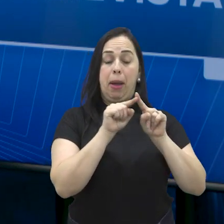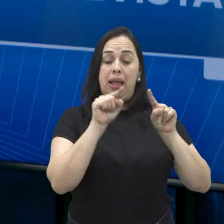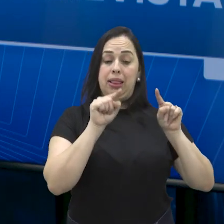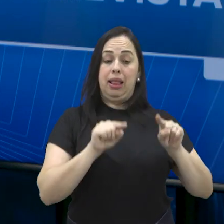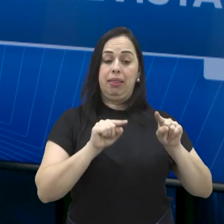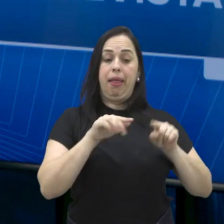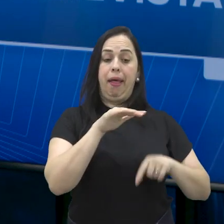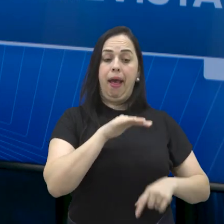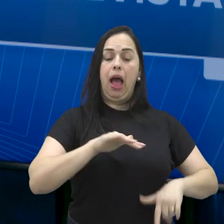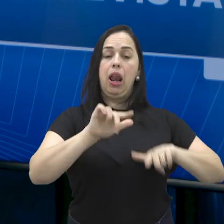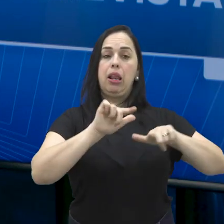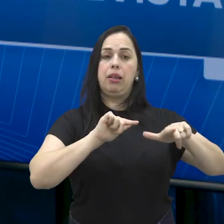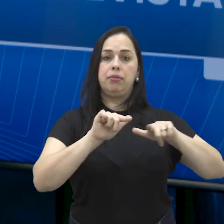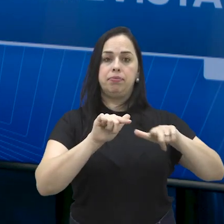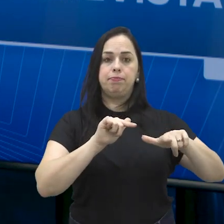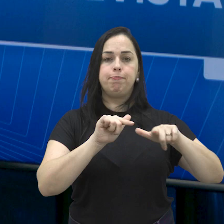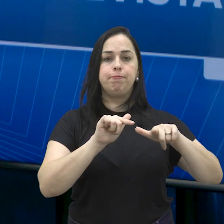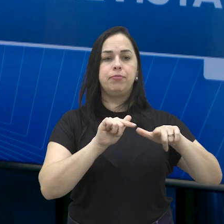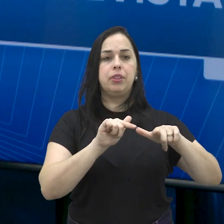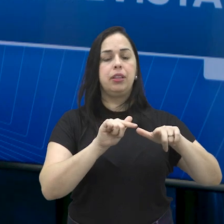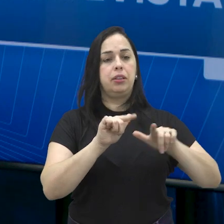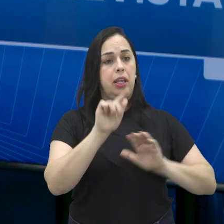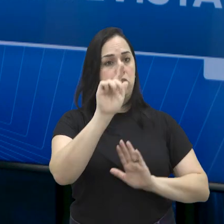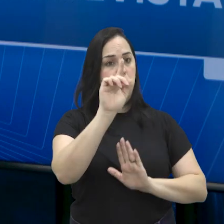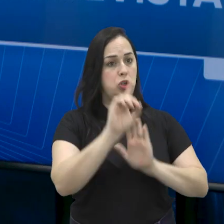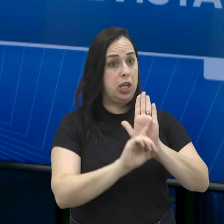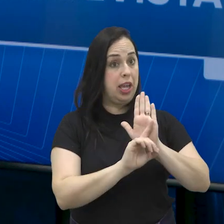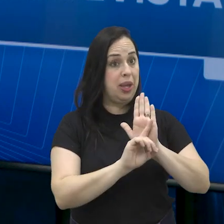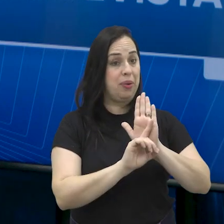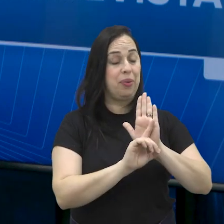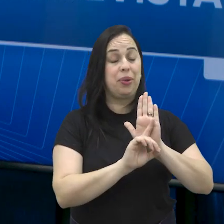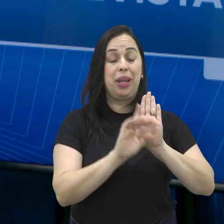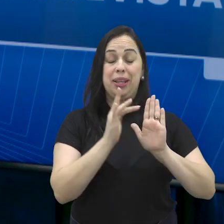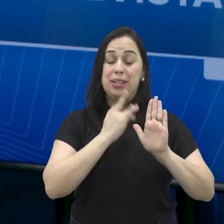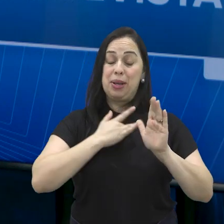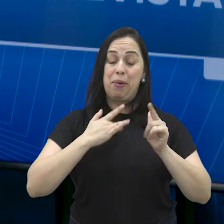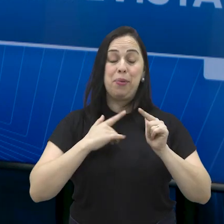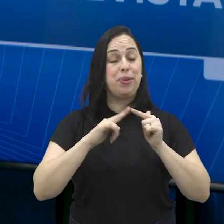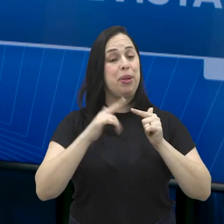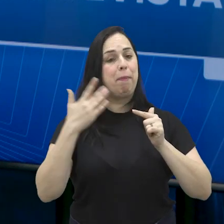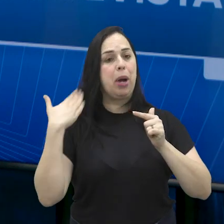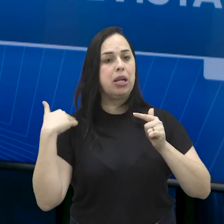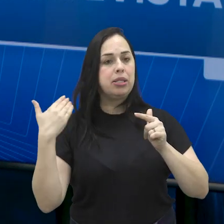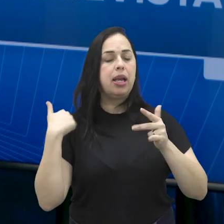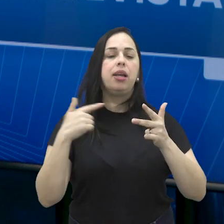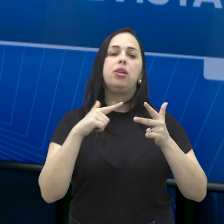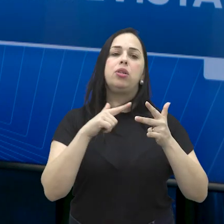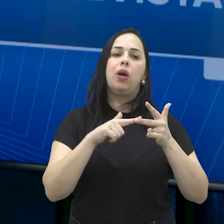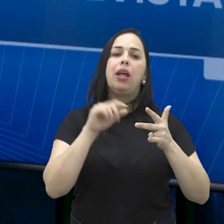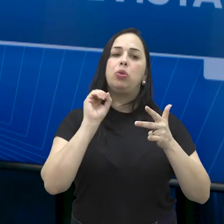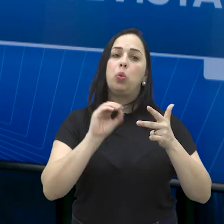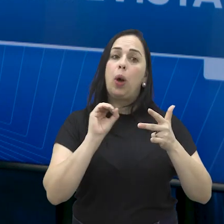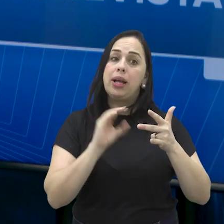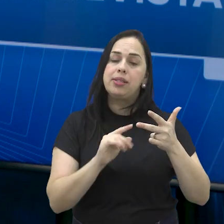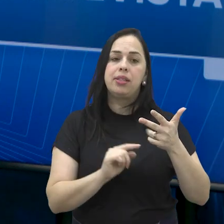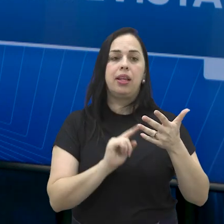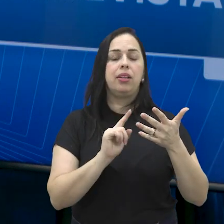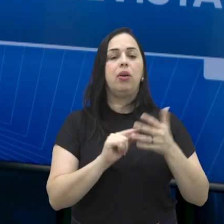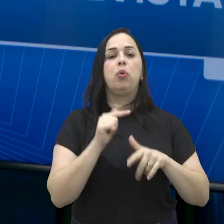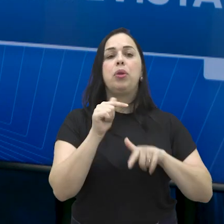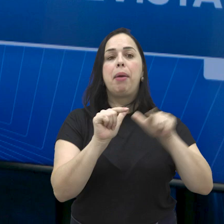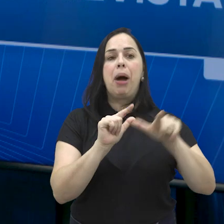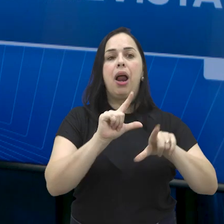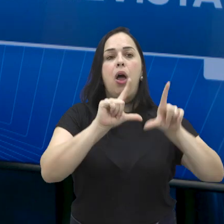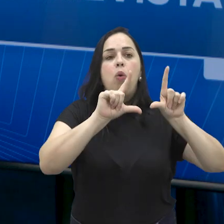de trabalho, vai ter mais direitos à saúde, ao lazer, à educação, Uma jornada